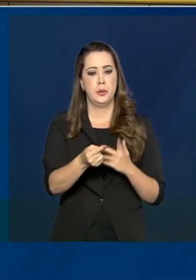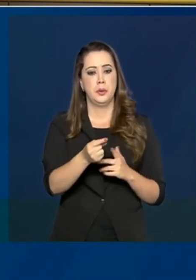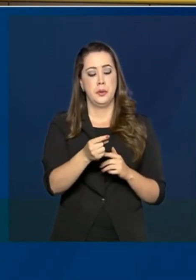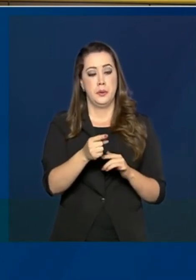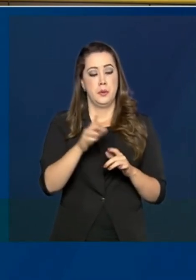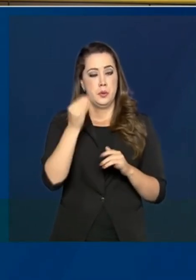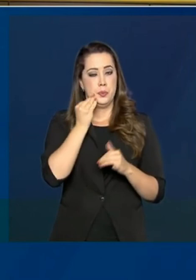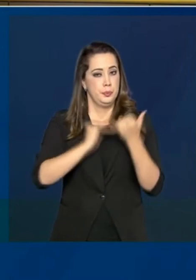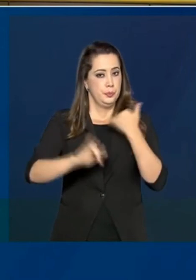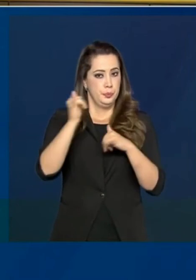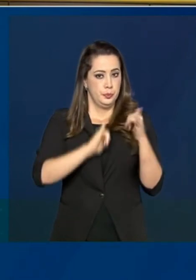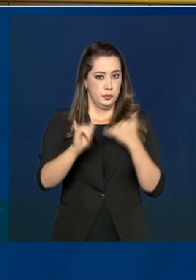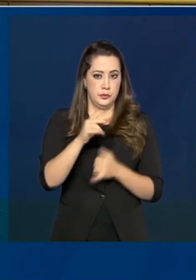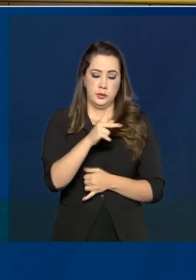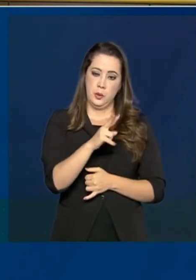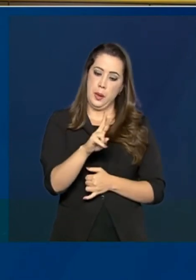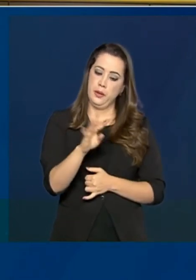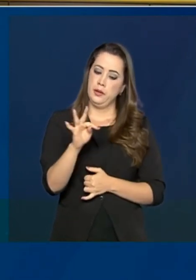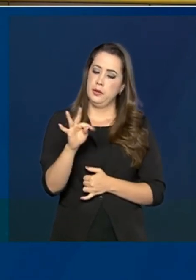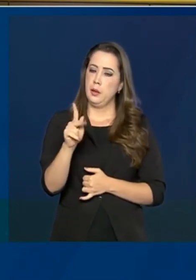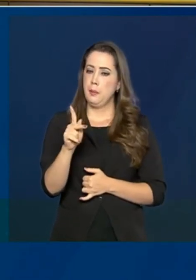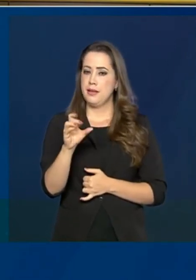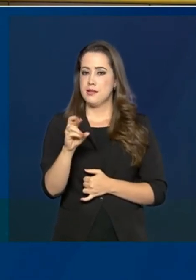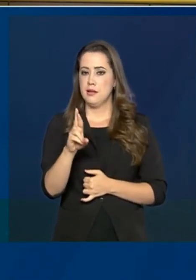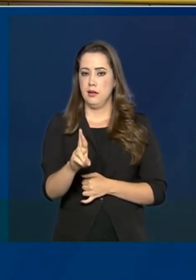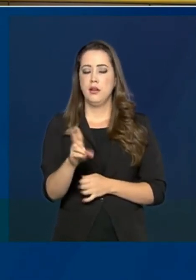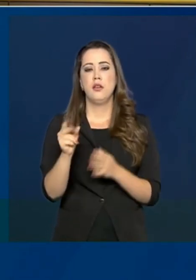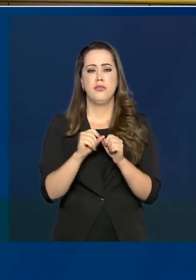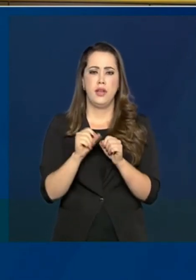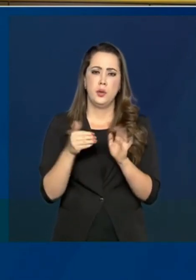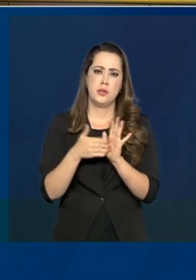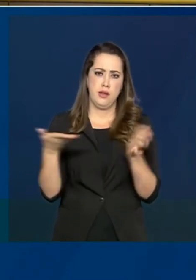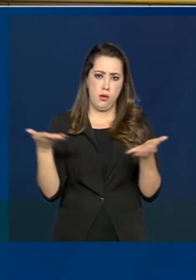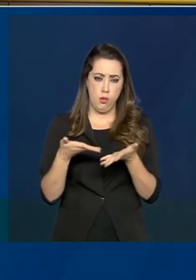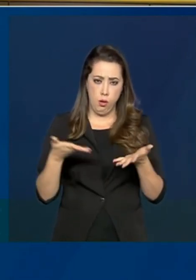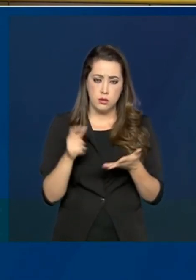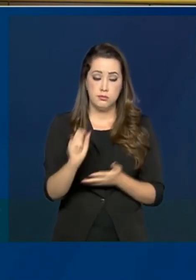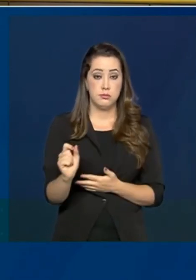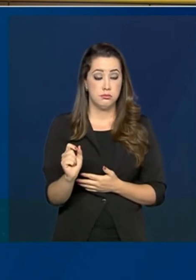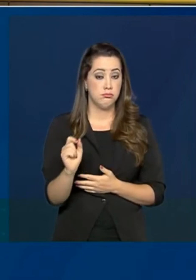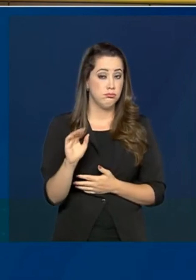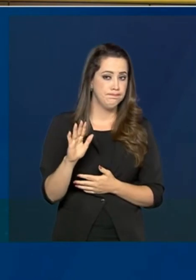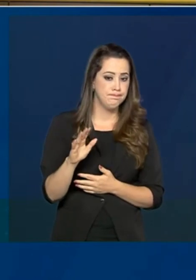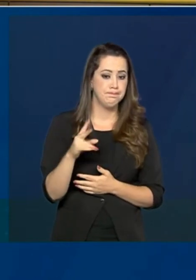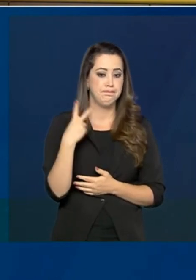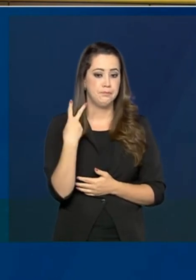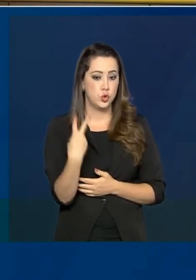5.675.174 exames do tipo RT-PCR realizados até o momento, dos quais